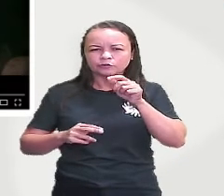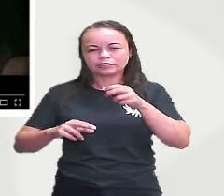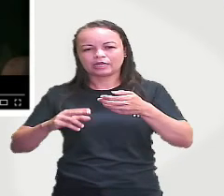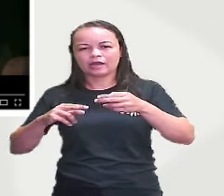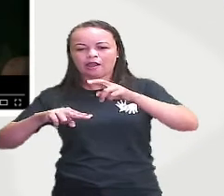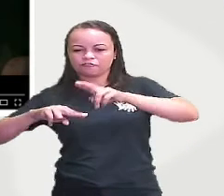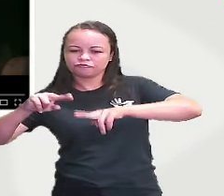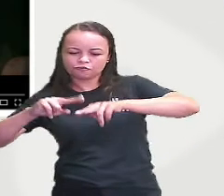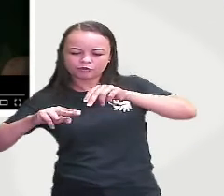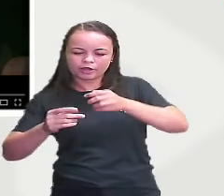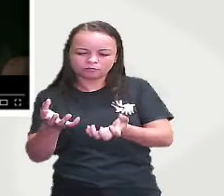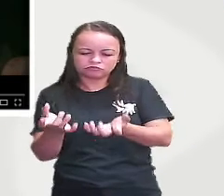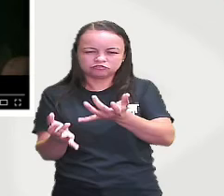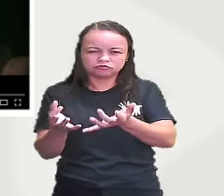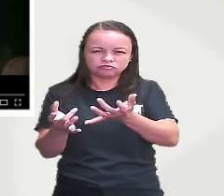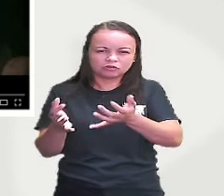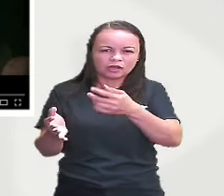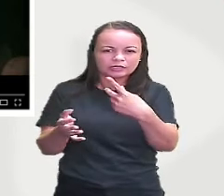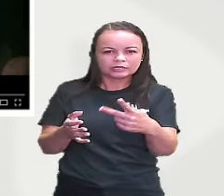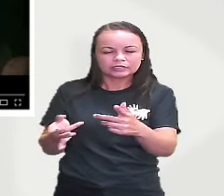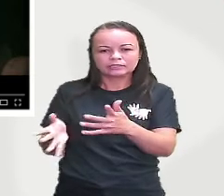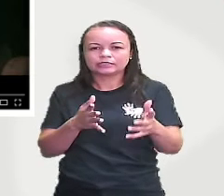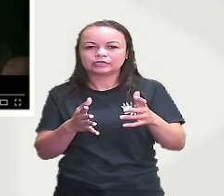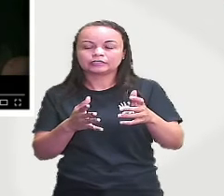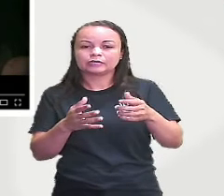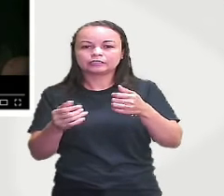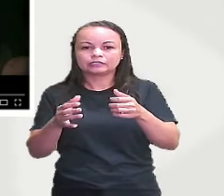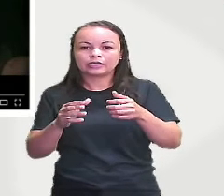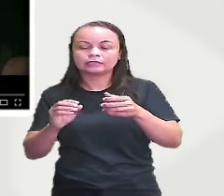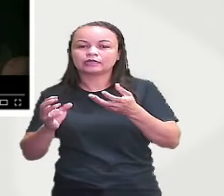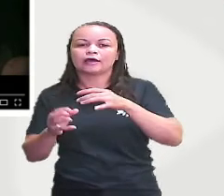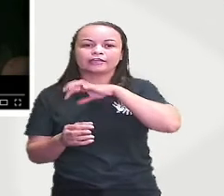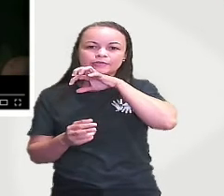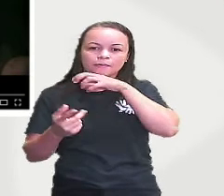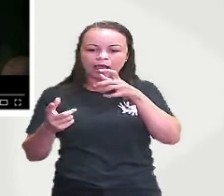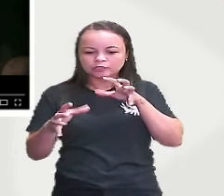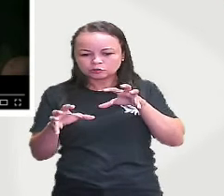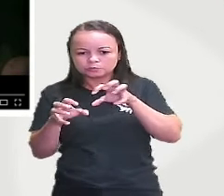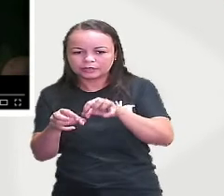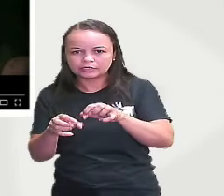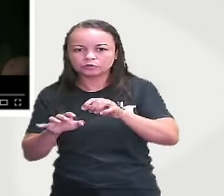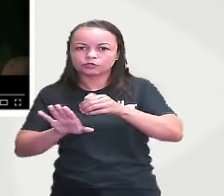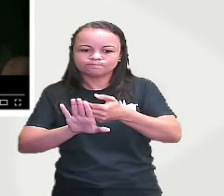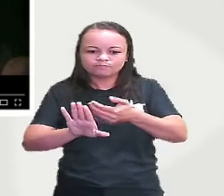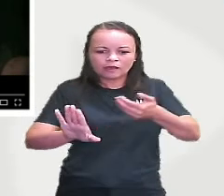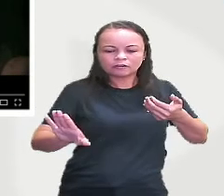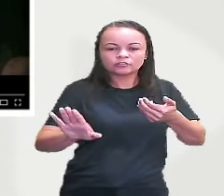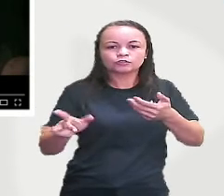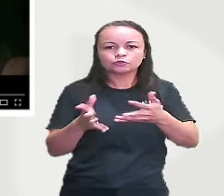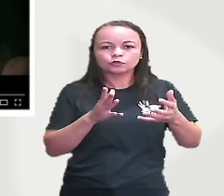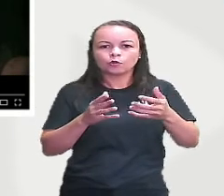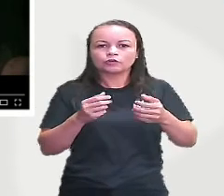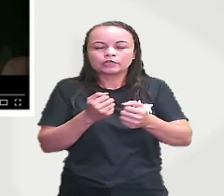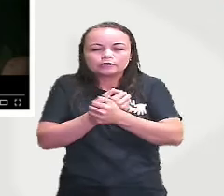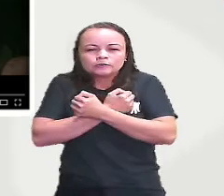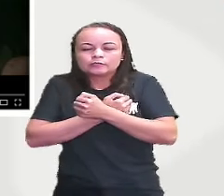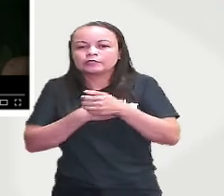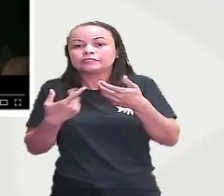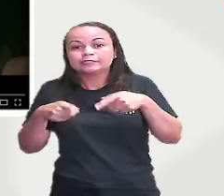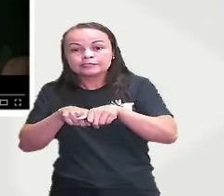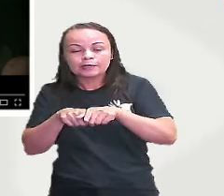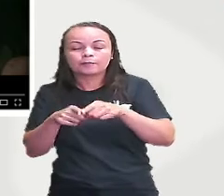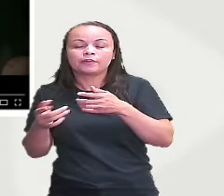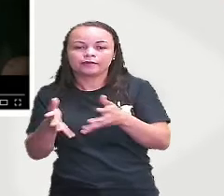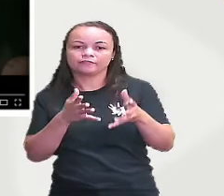climas frios, afastar animais predadores e preparar alimentos, tornando-os mais saborosos e saudáveis. Então, o